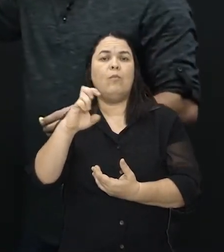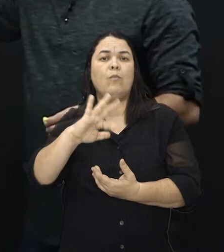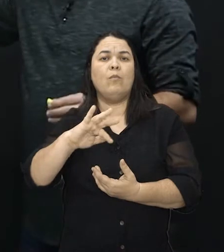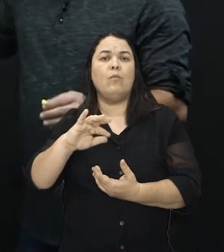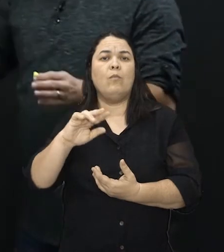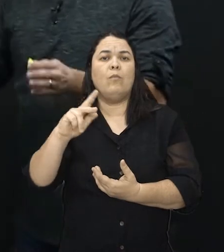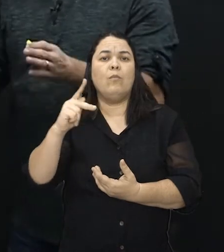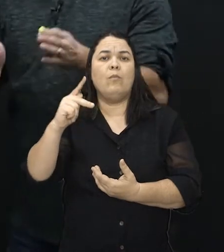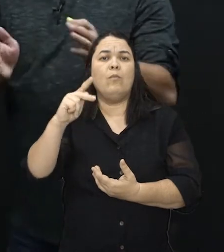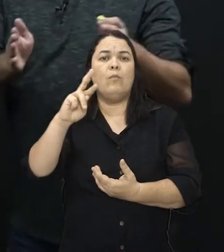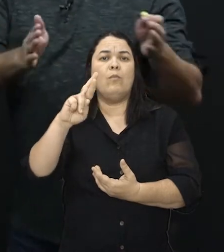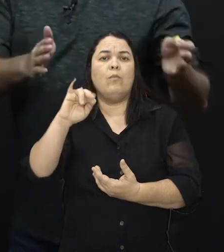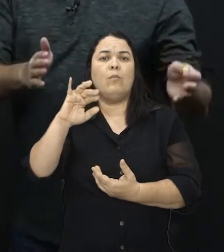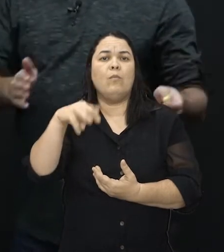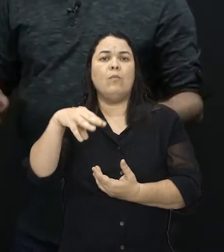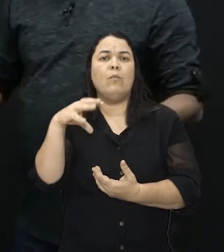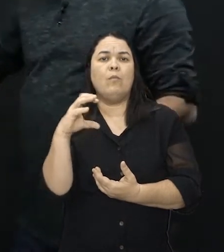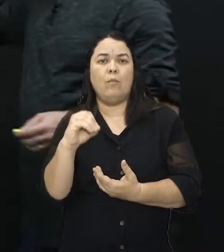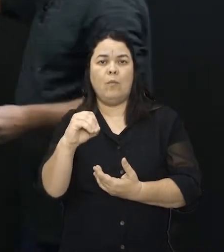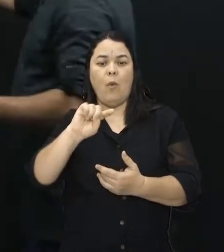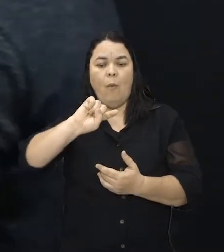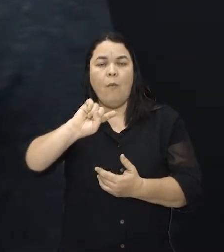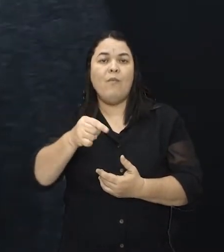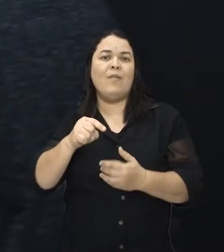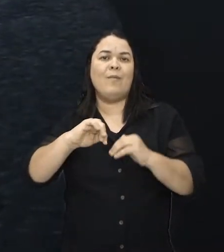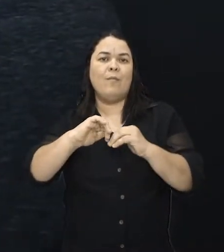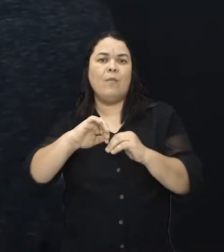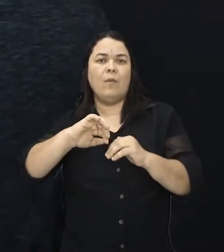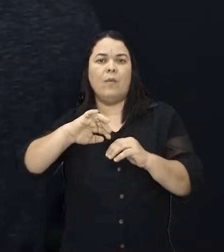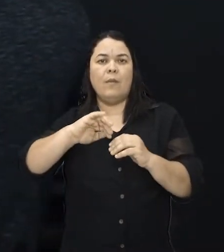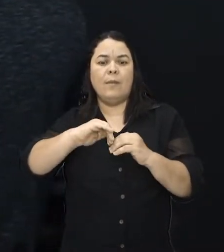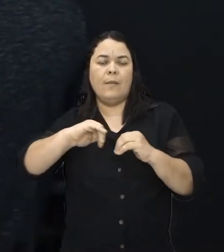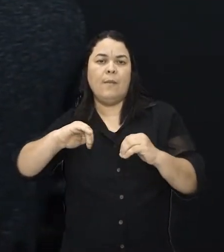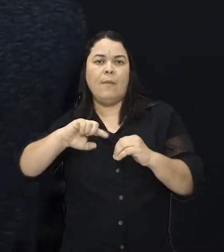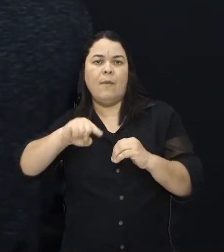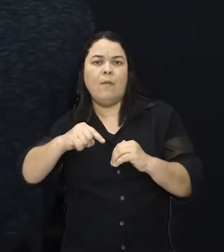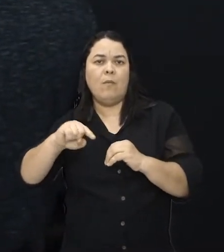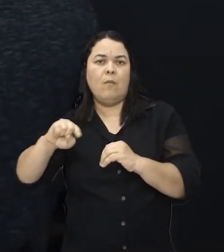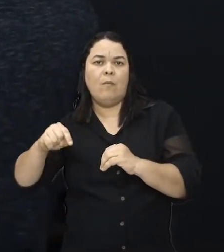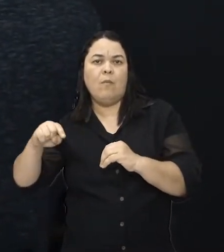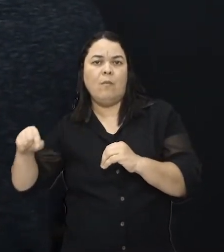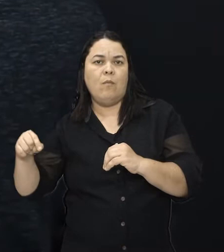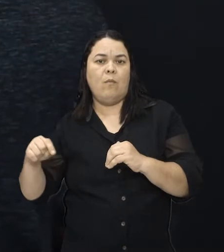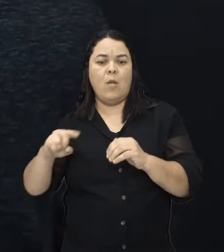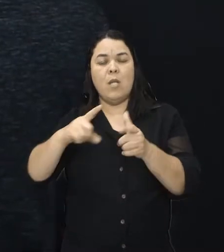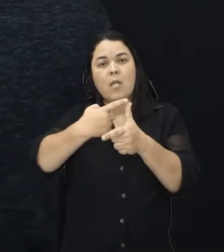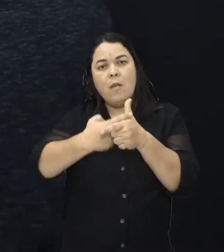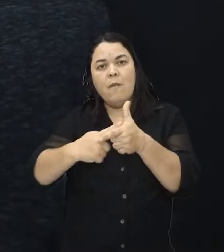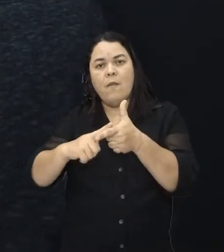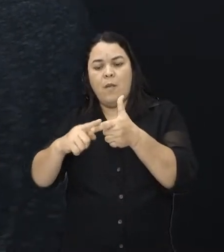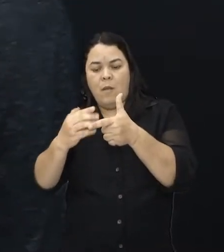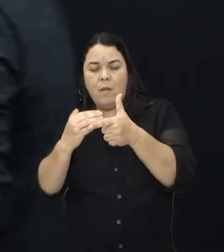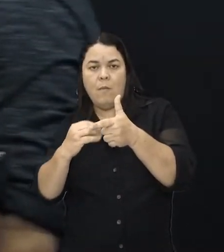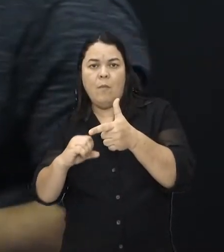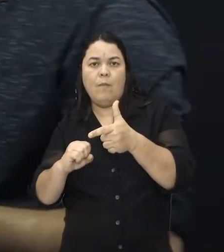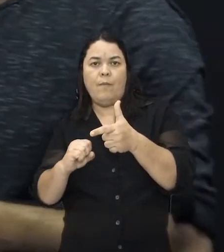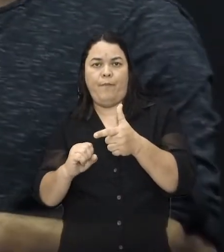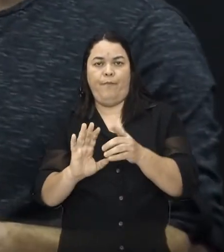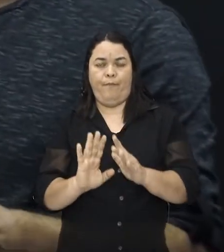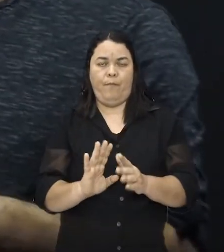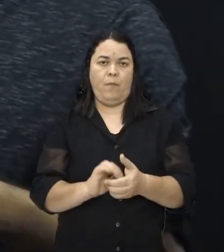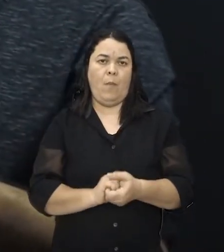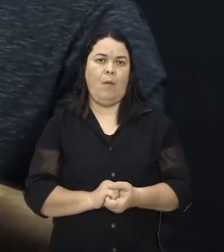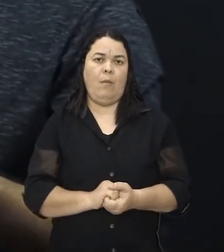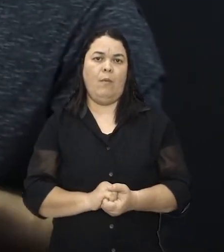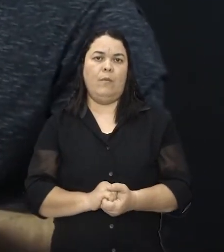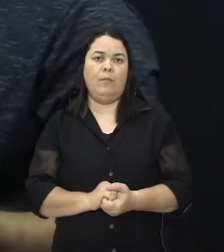vou colocá-los separados por vírgula e dividi-los pelos números primos. Como nós temos valores pares,